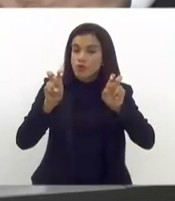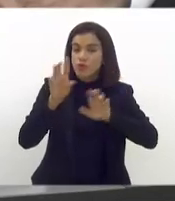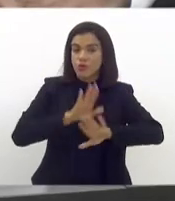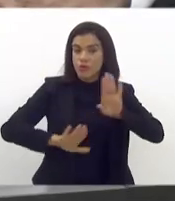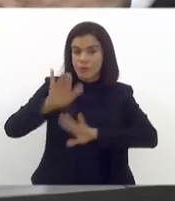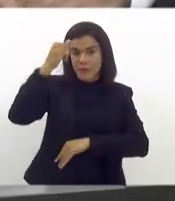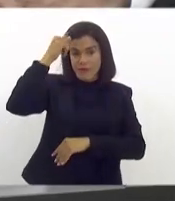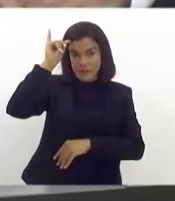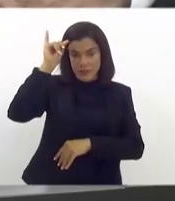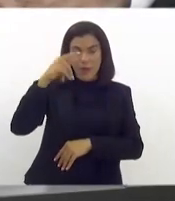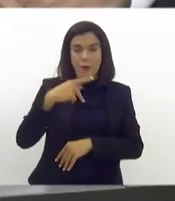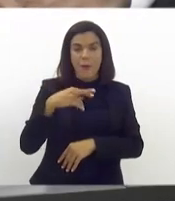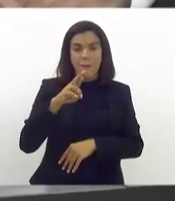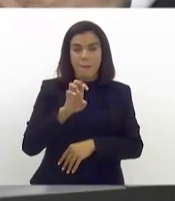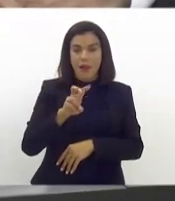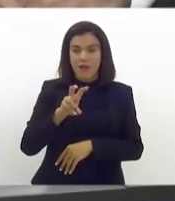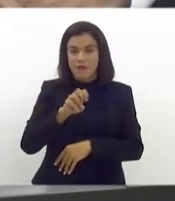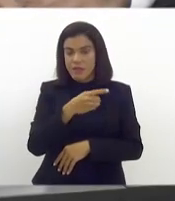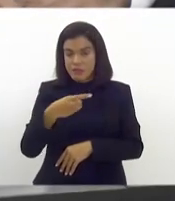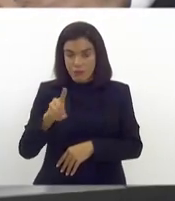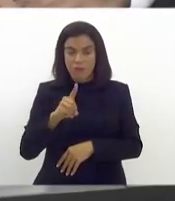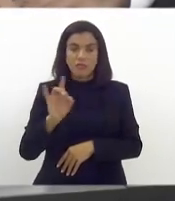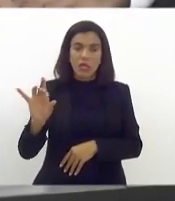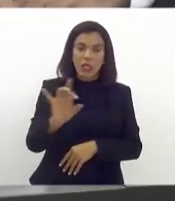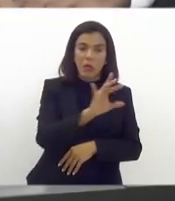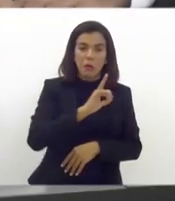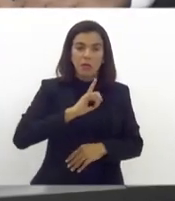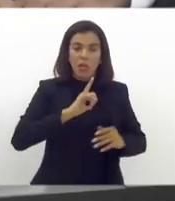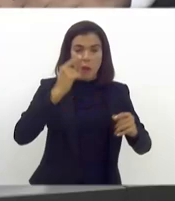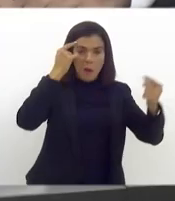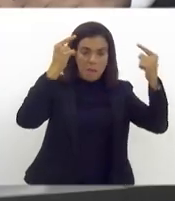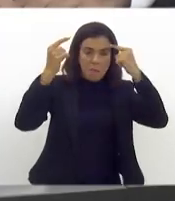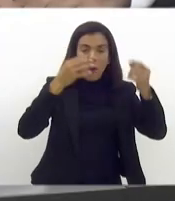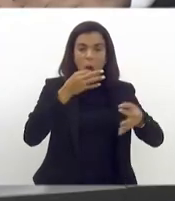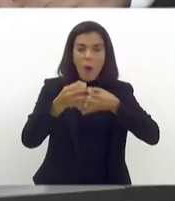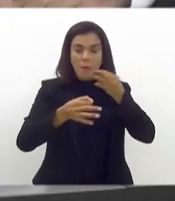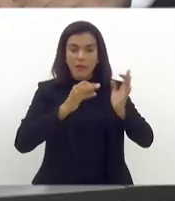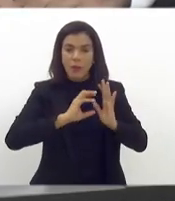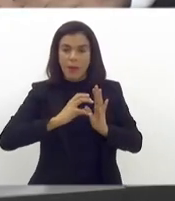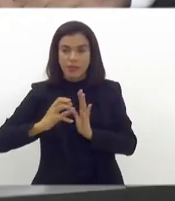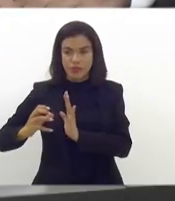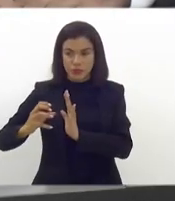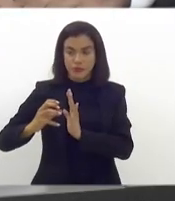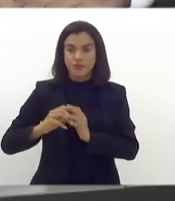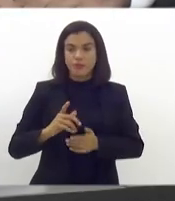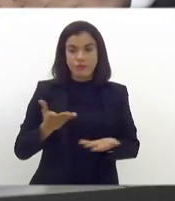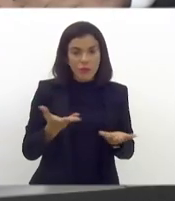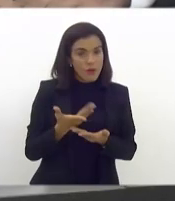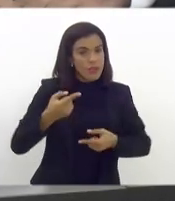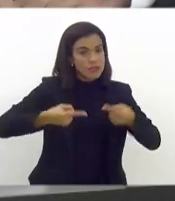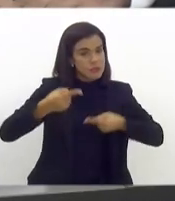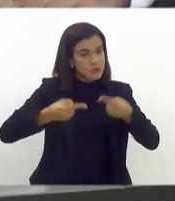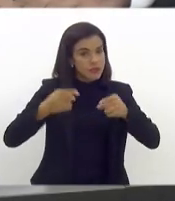lei propriamente, a gente simplesmente, cada um tem a sua posição, mas a gente não tem, aliás, isso está sendo até discutido agora